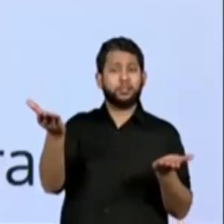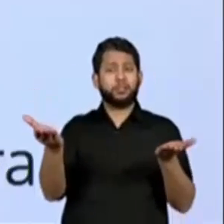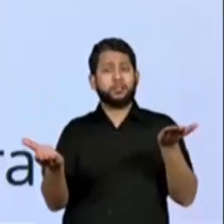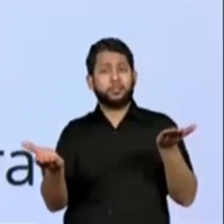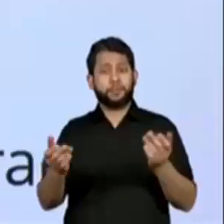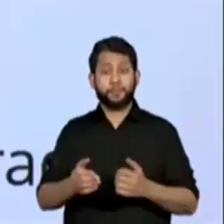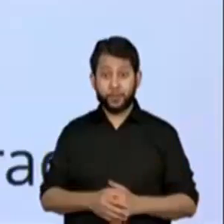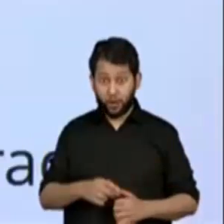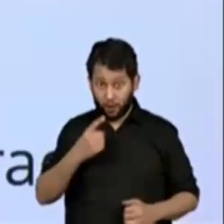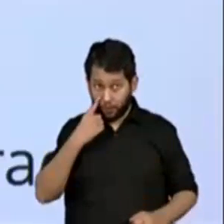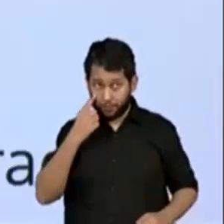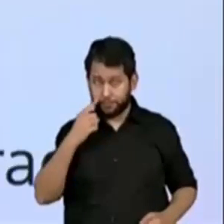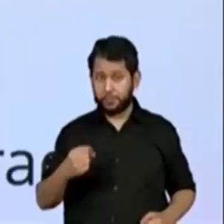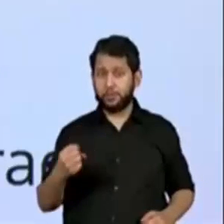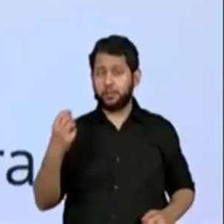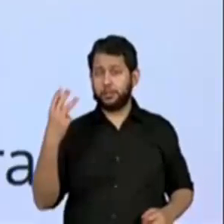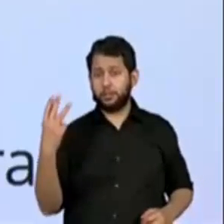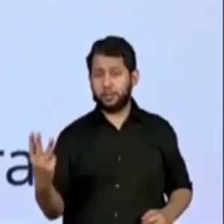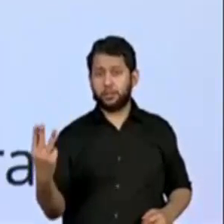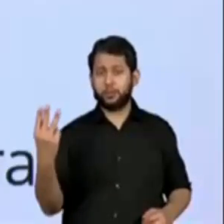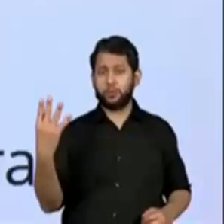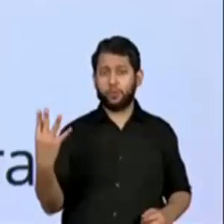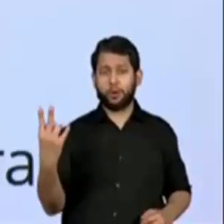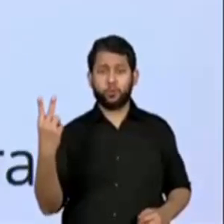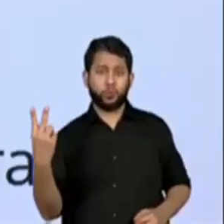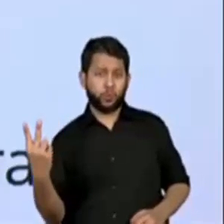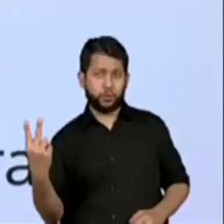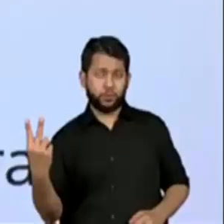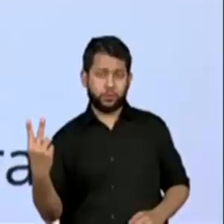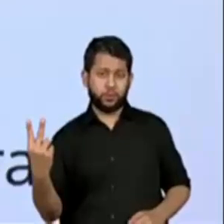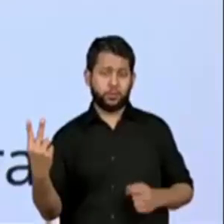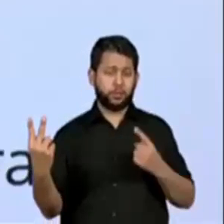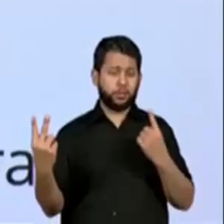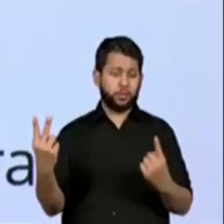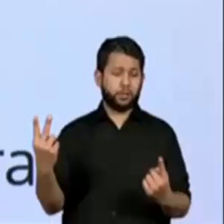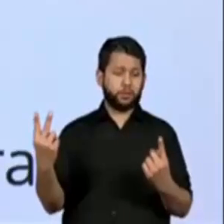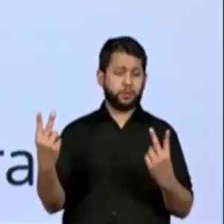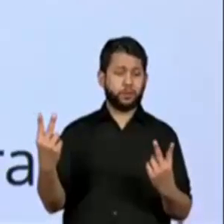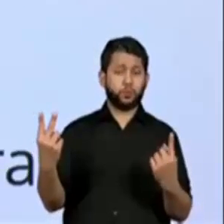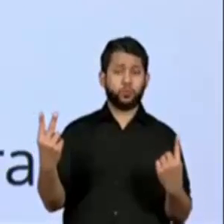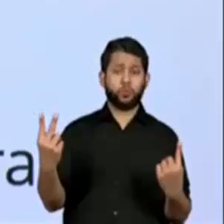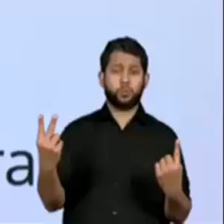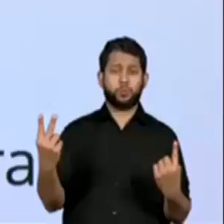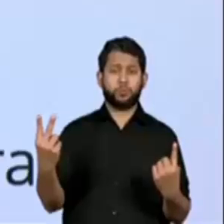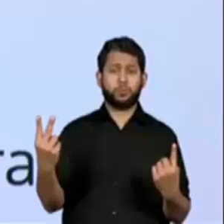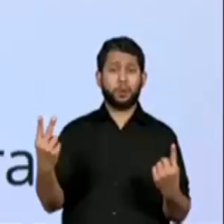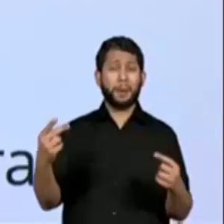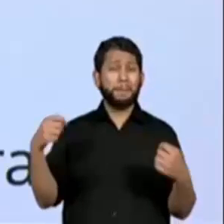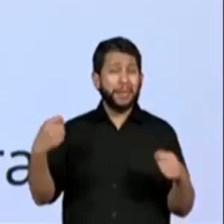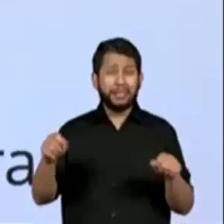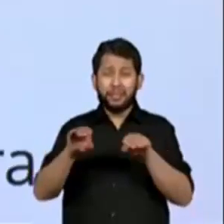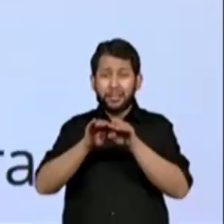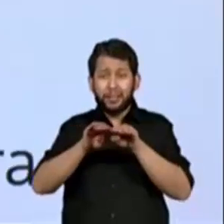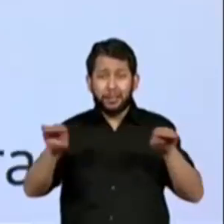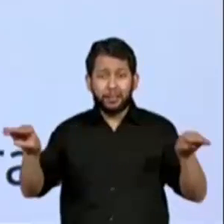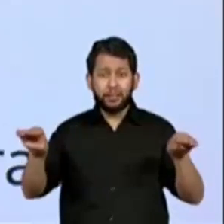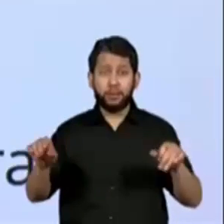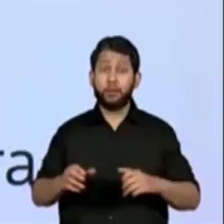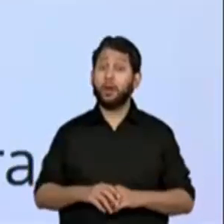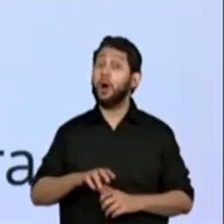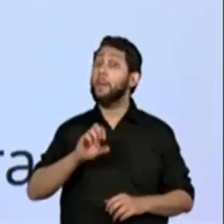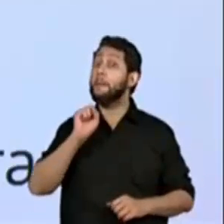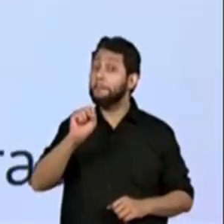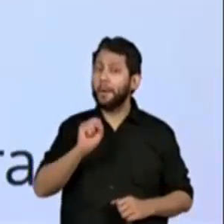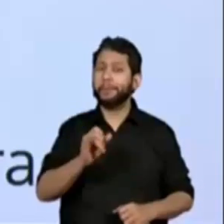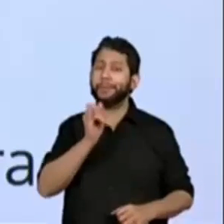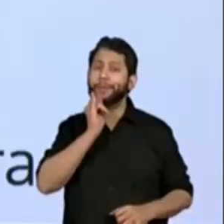tenho 121 do outro. E eu preciso deixar essa balança equilibrada. Então, eu preciso deixar ela com 342 dos